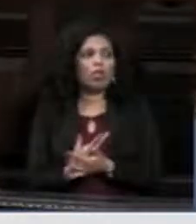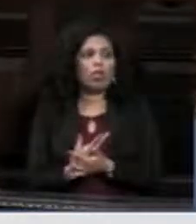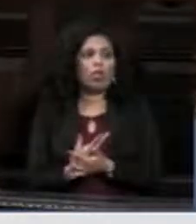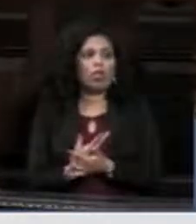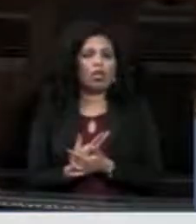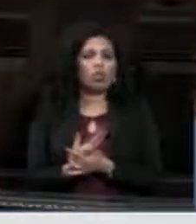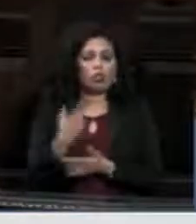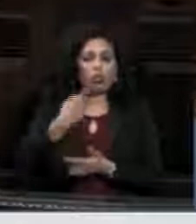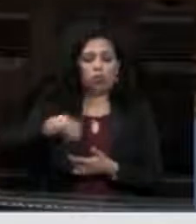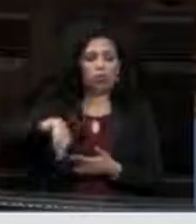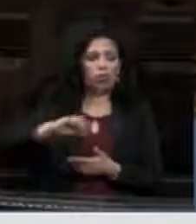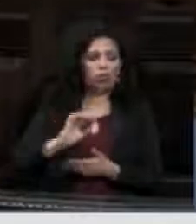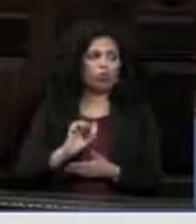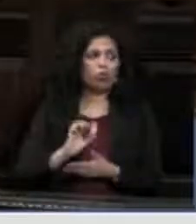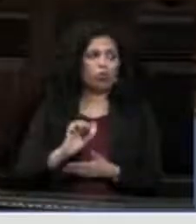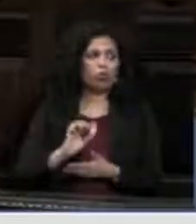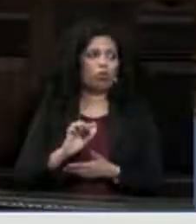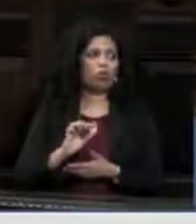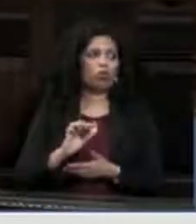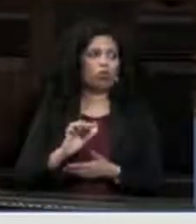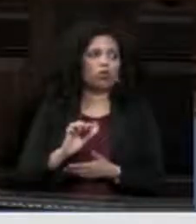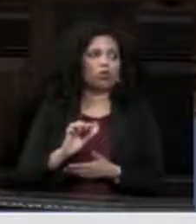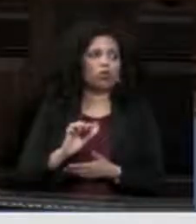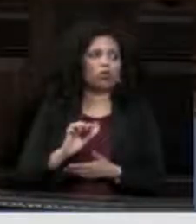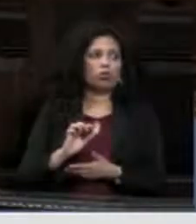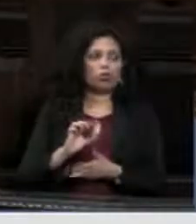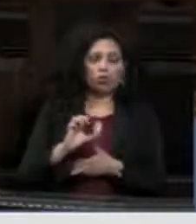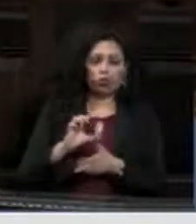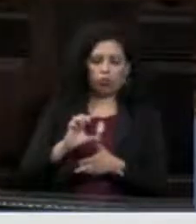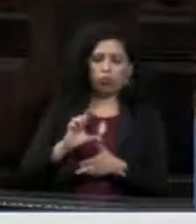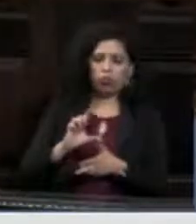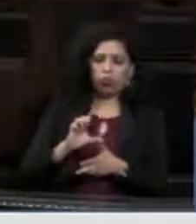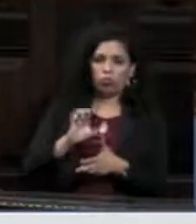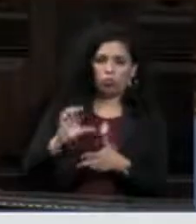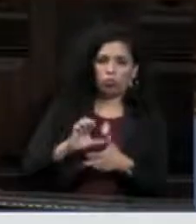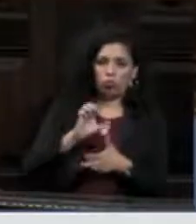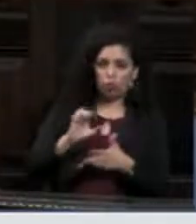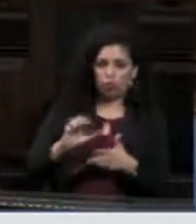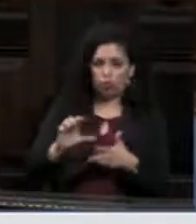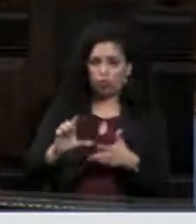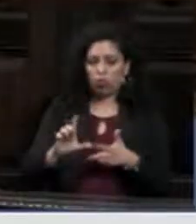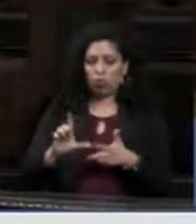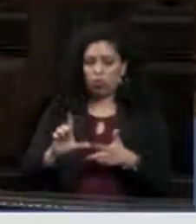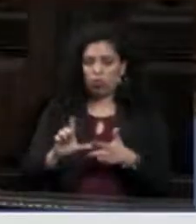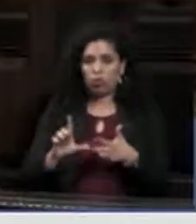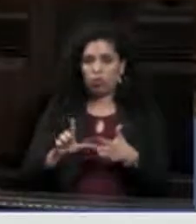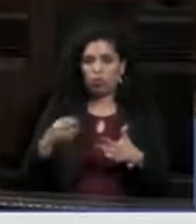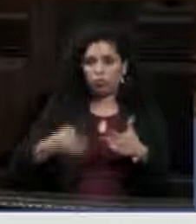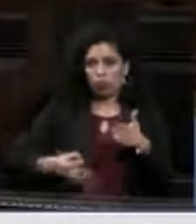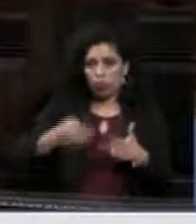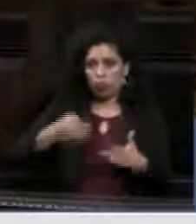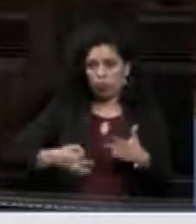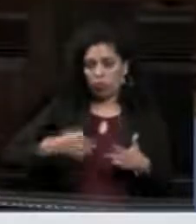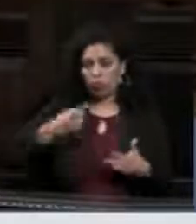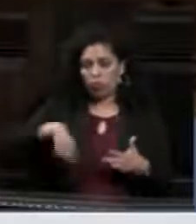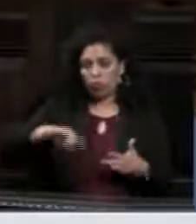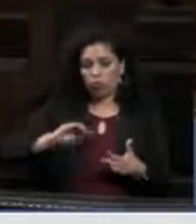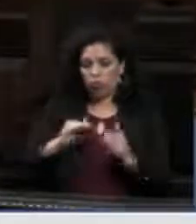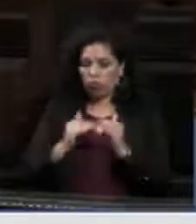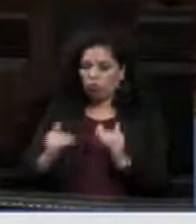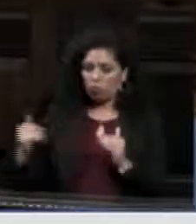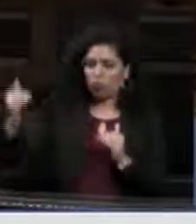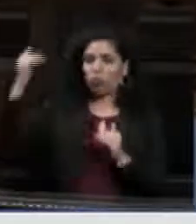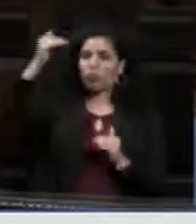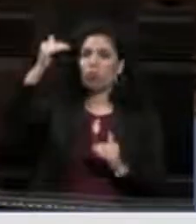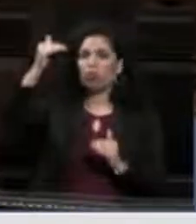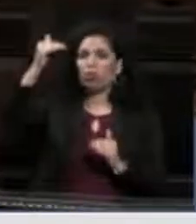poder, tenhamos nenhum tipo de tratamento que nos garanta mais direitos do que o conjunto